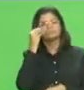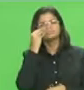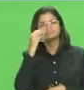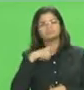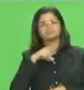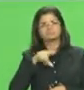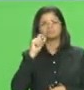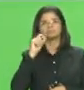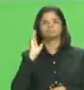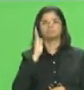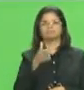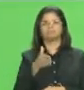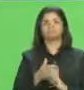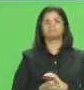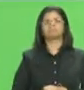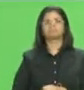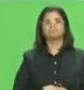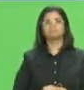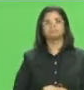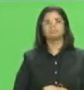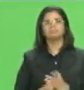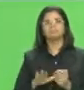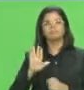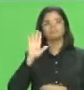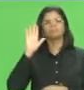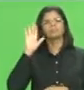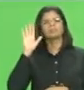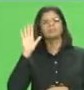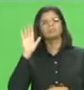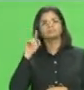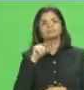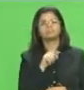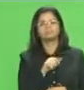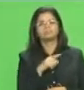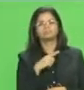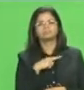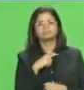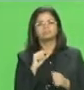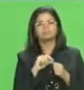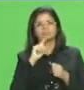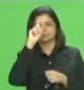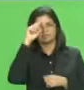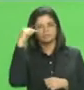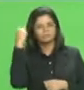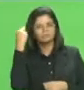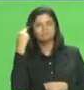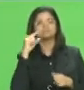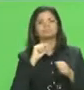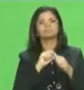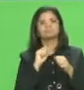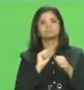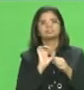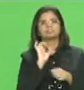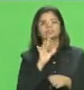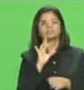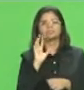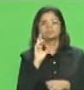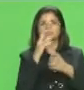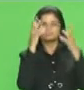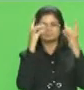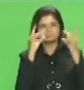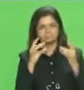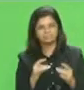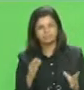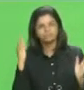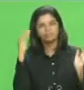é você. Candidata, agora, Elisiane Gama, só tem as suas considerações